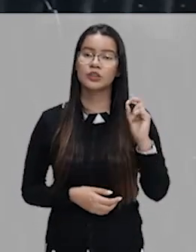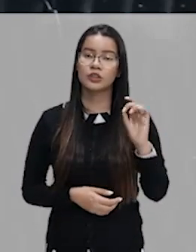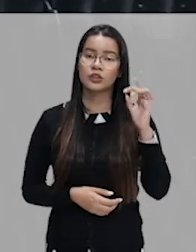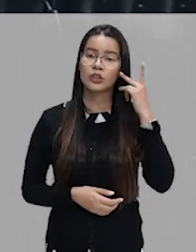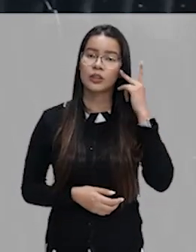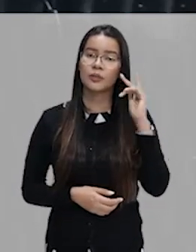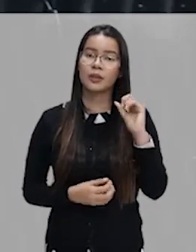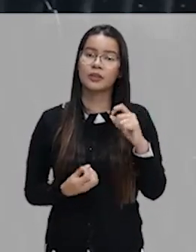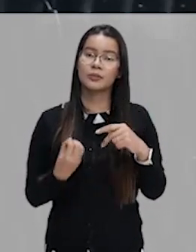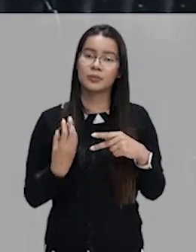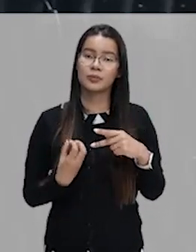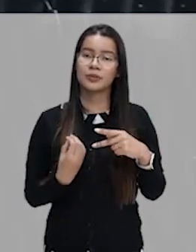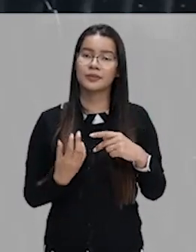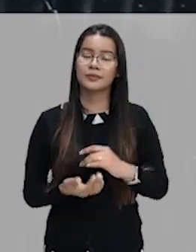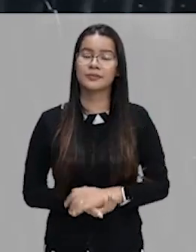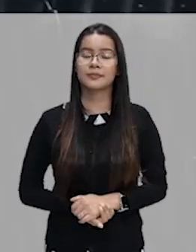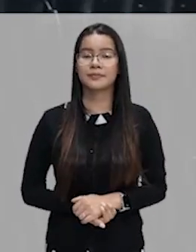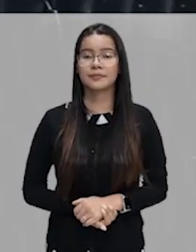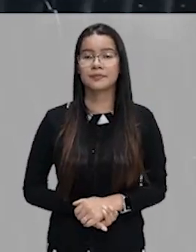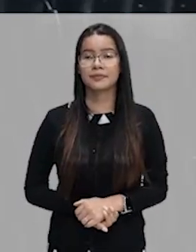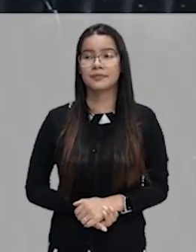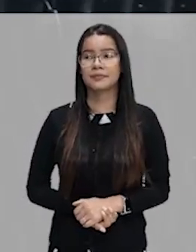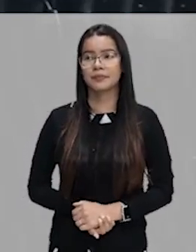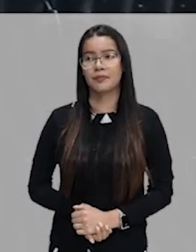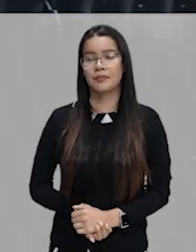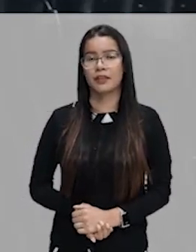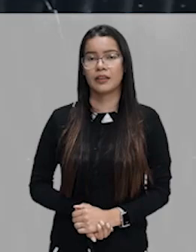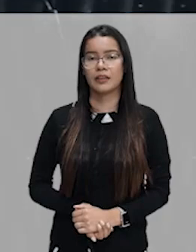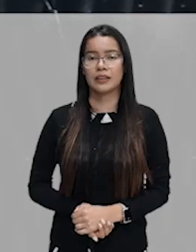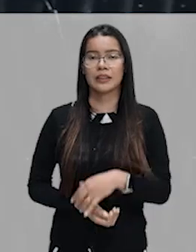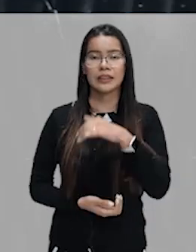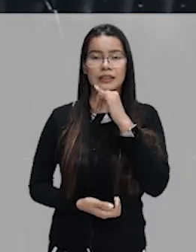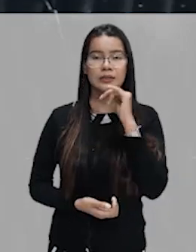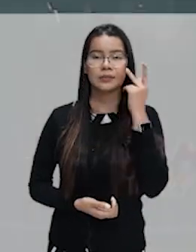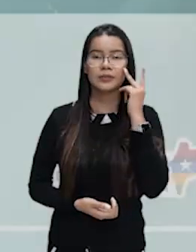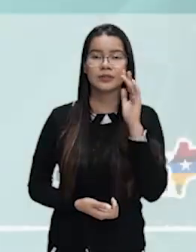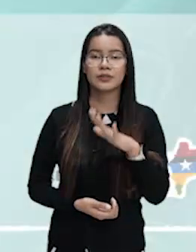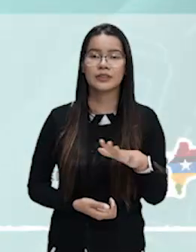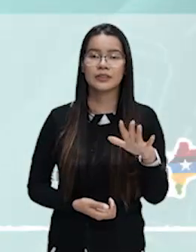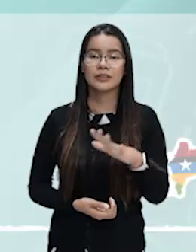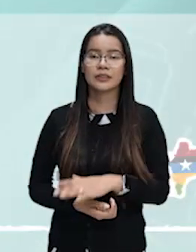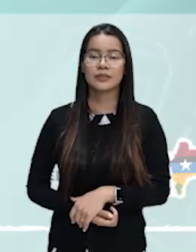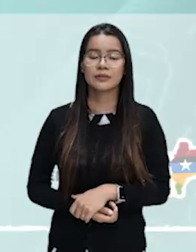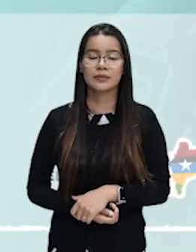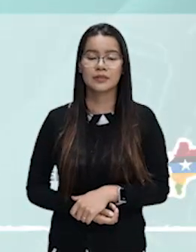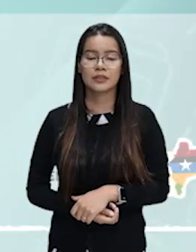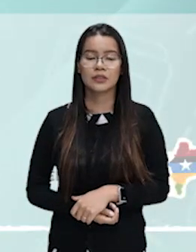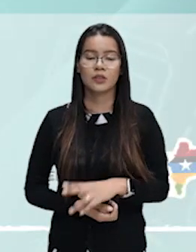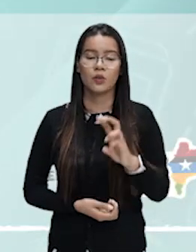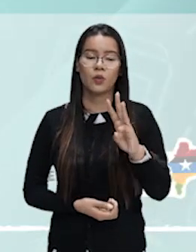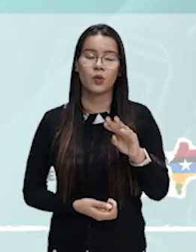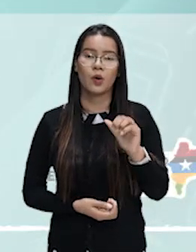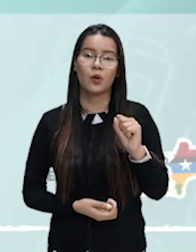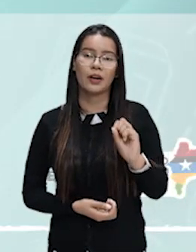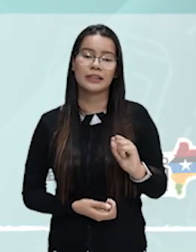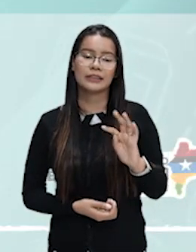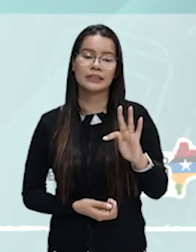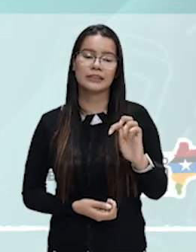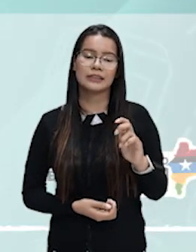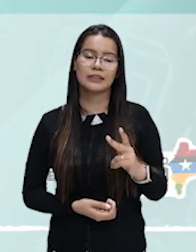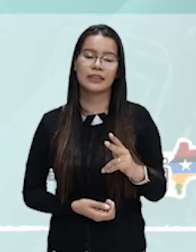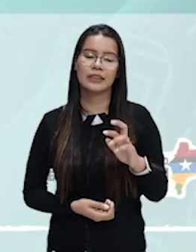para complementos no plural. Exemplo para vocês. Was there